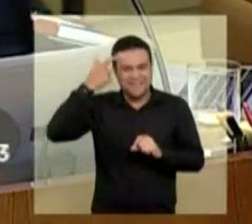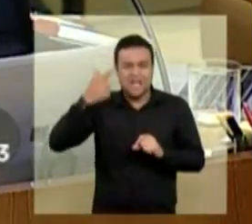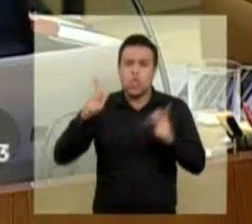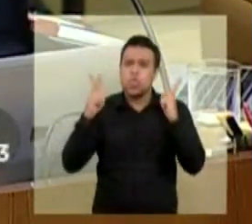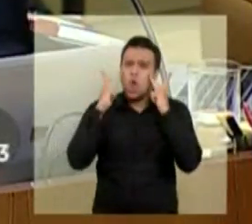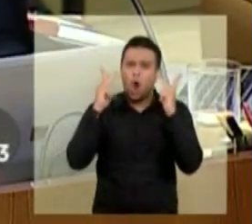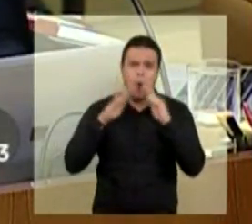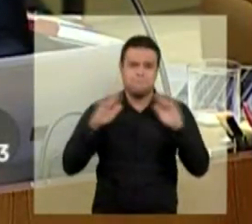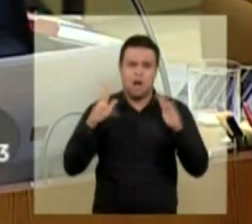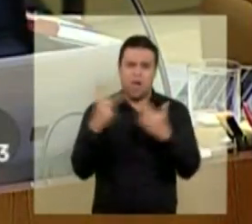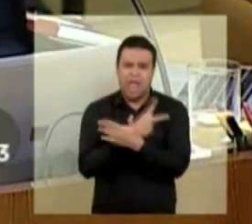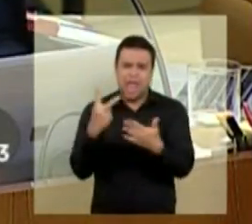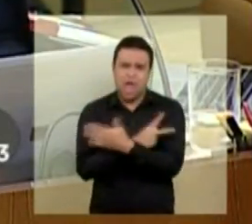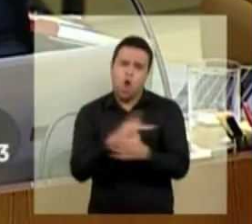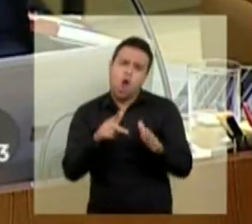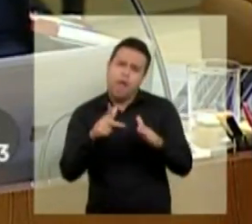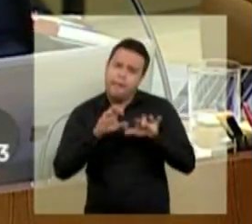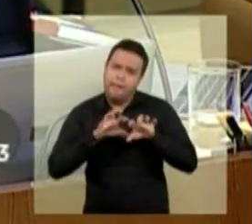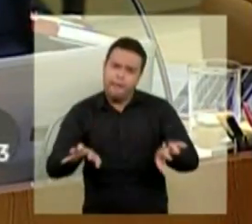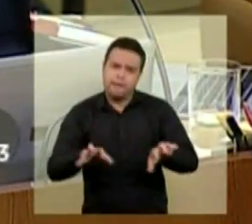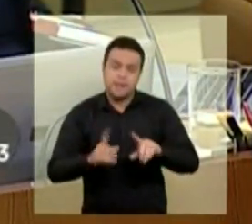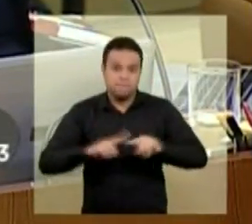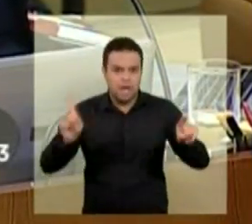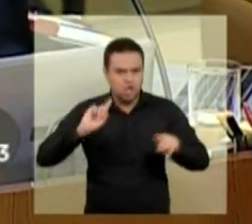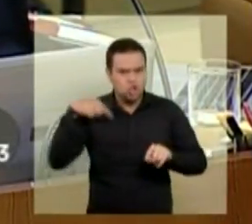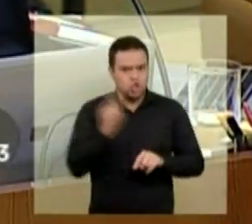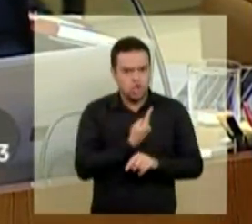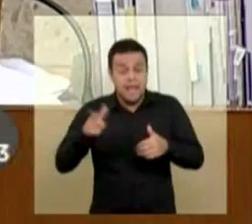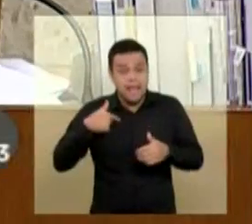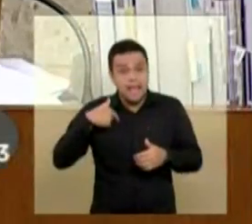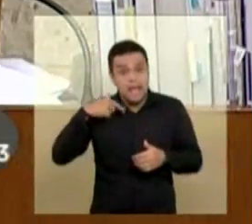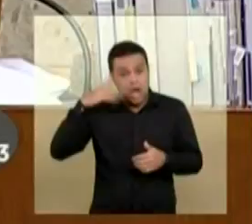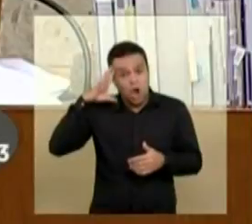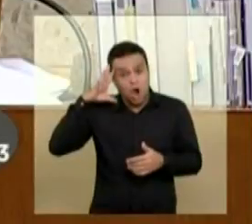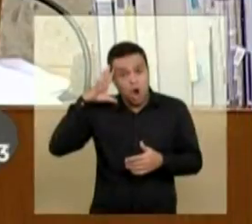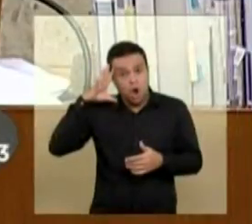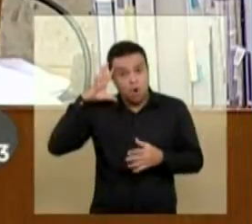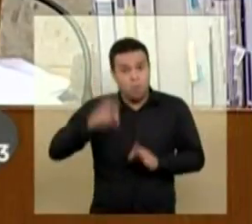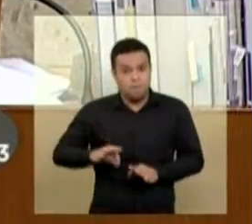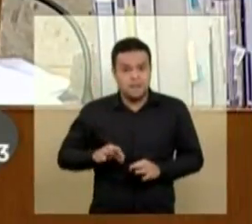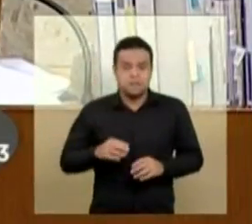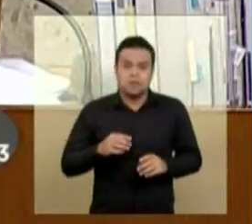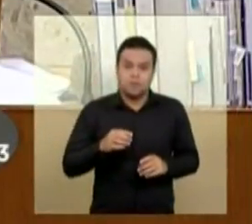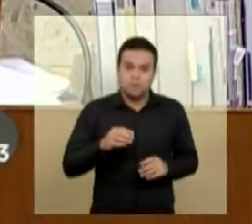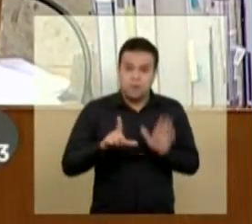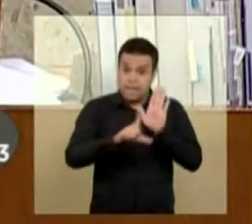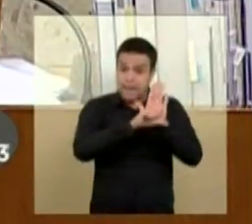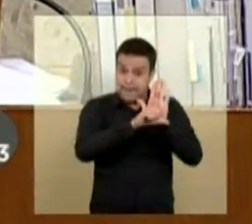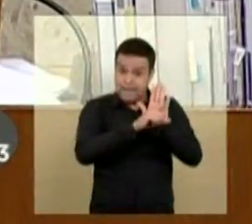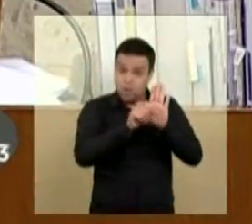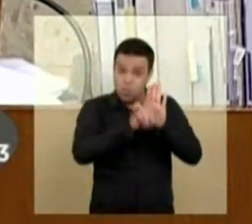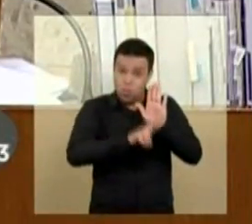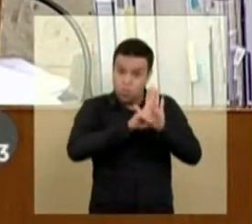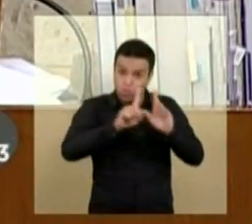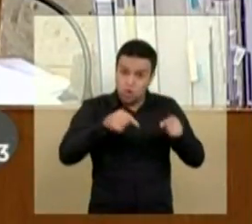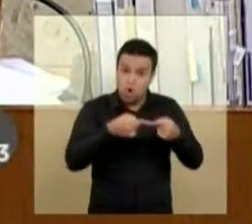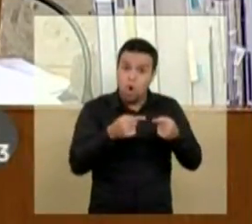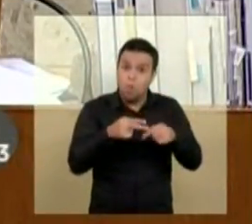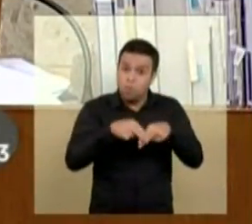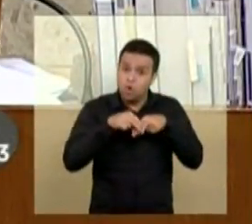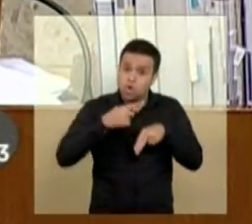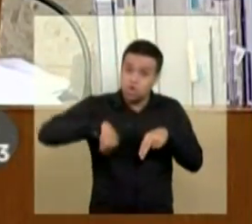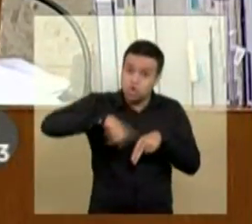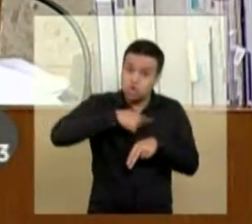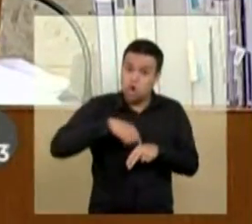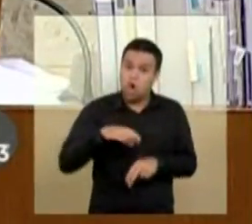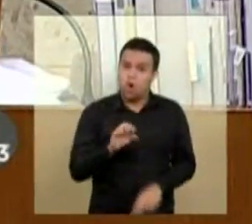erradas e nós temos o dever de enfrentar isso. Diante da divergência, a presidente do STF, ministra